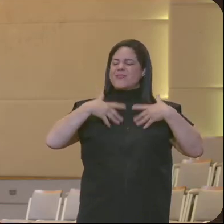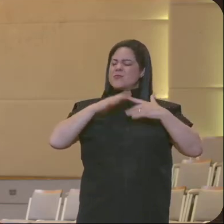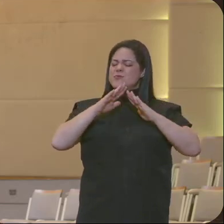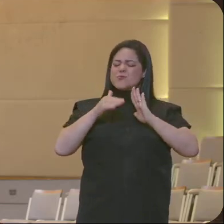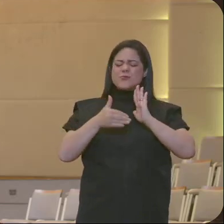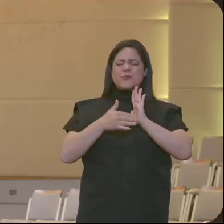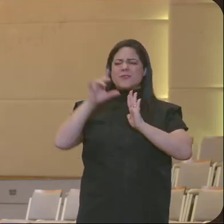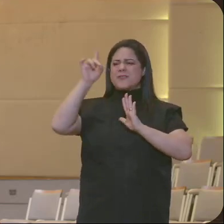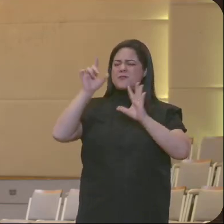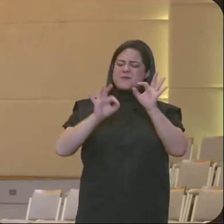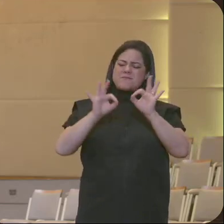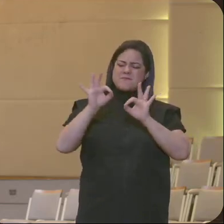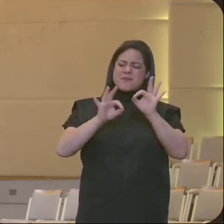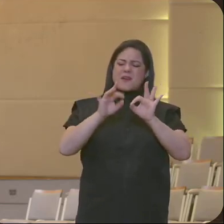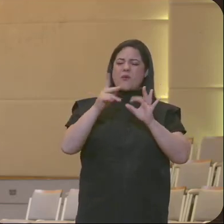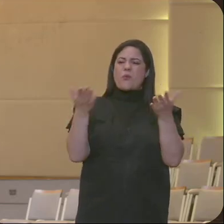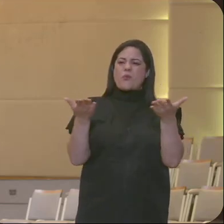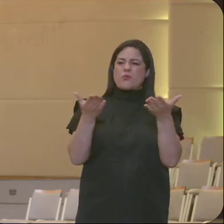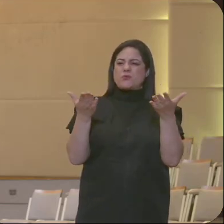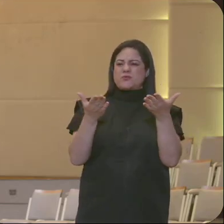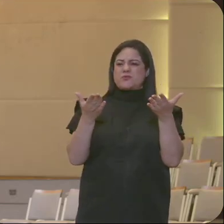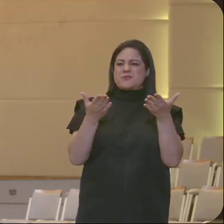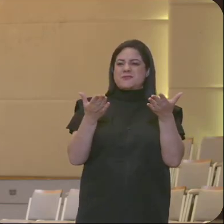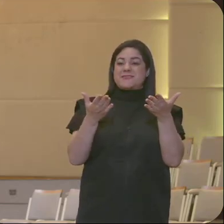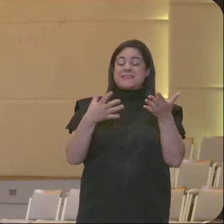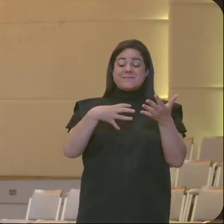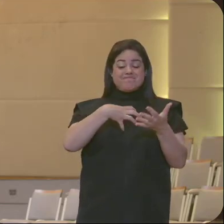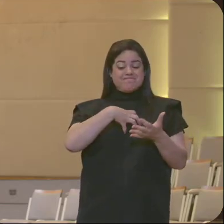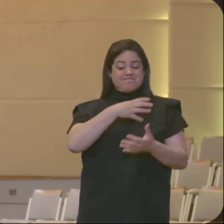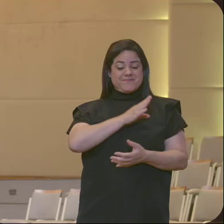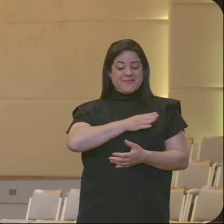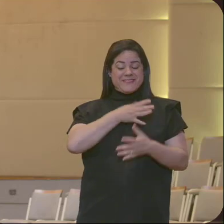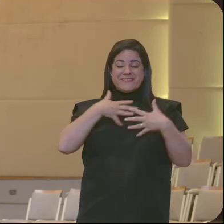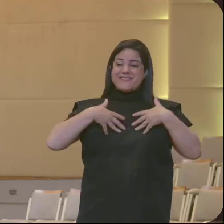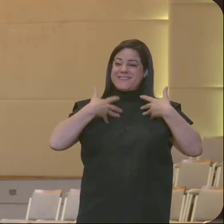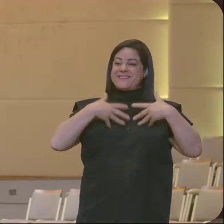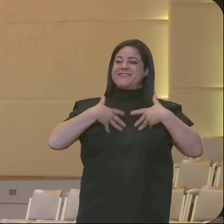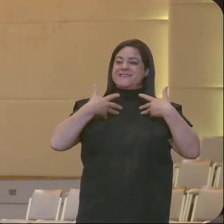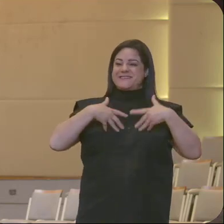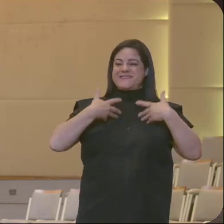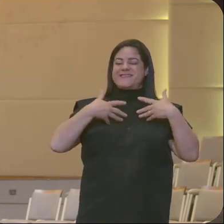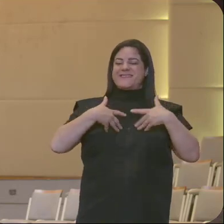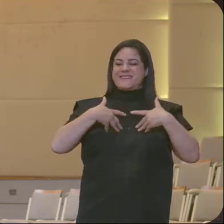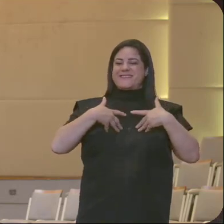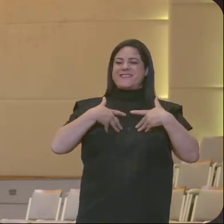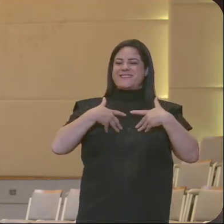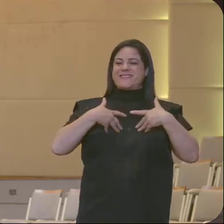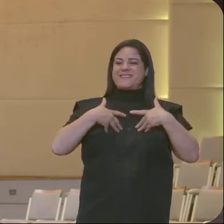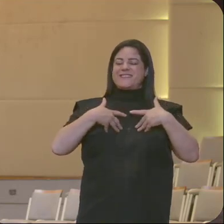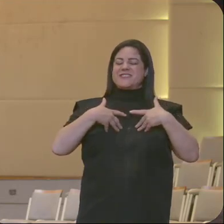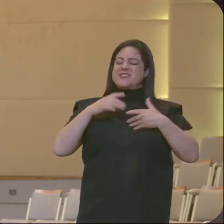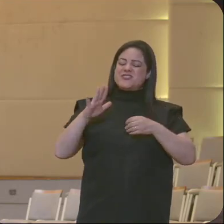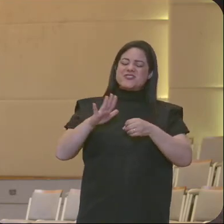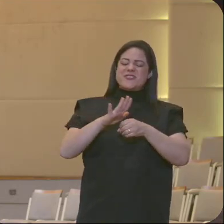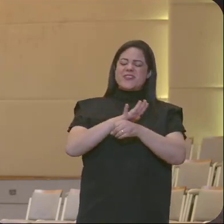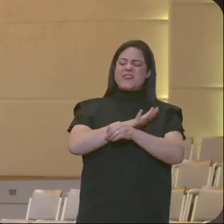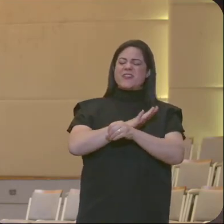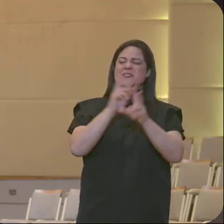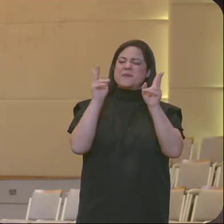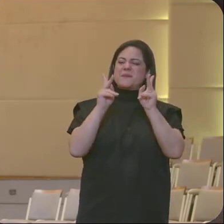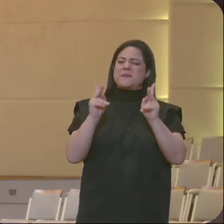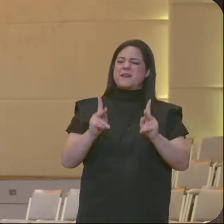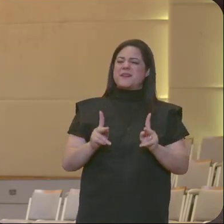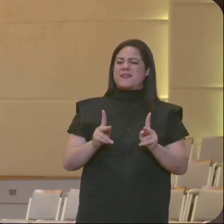que Ele tem para você nessa noite. E sair daqui com o coração alegre, o coração cheio